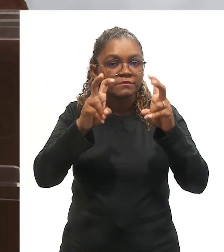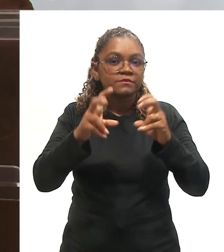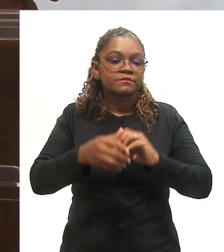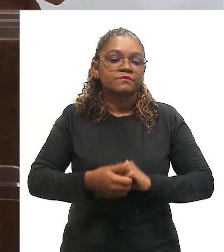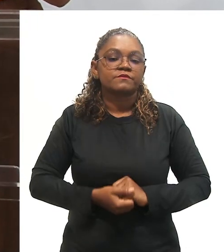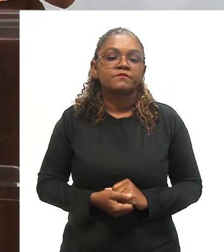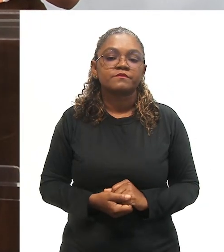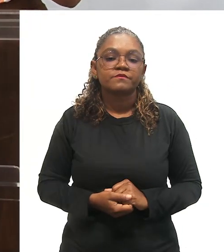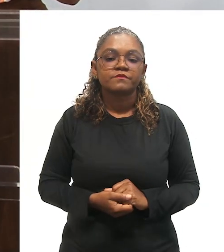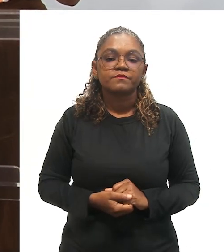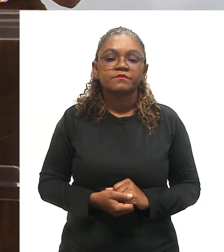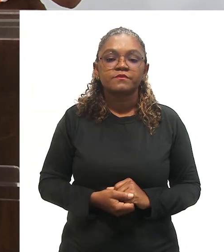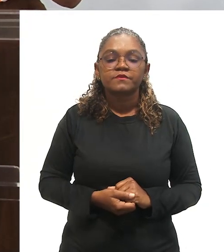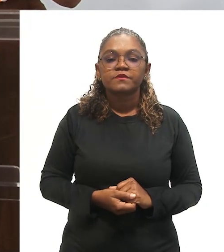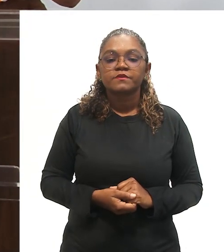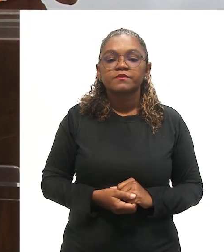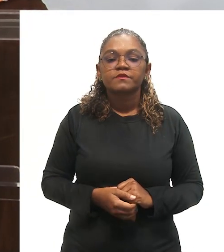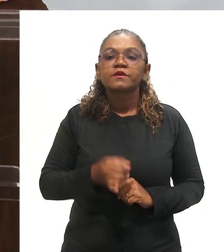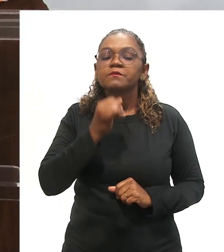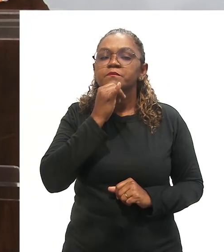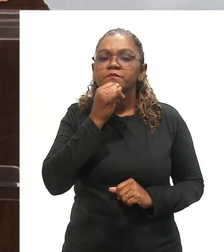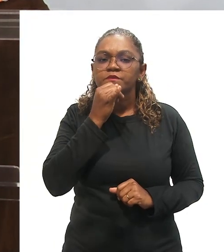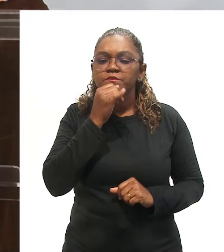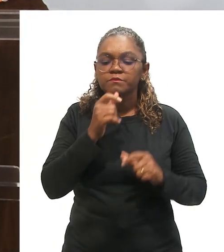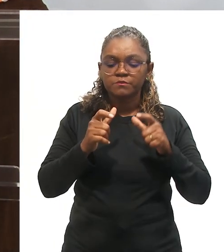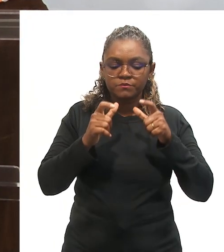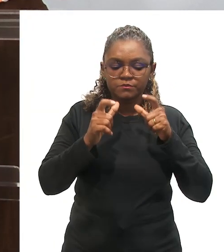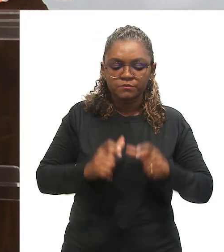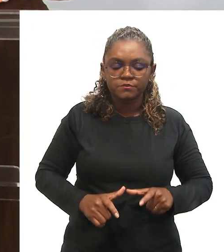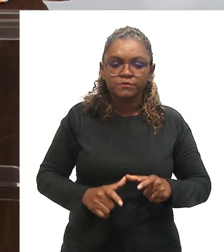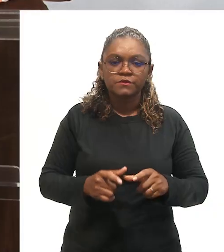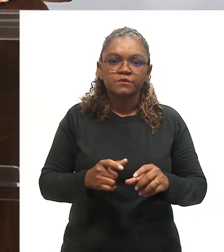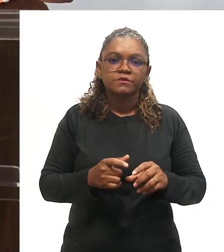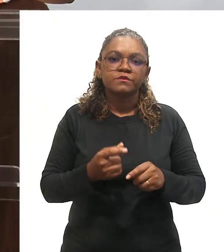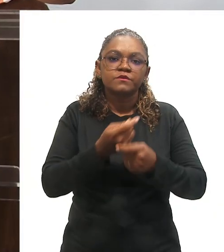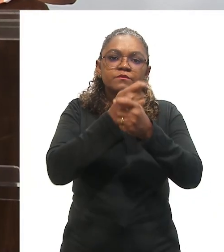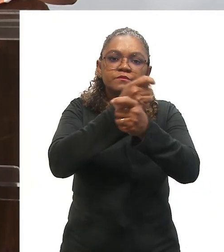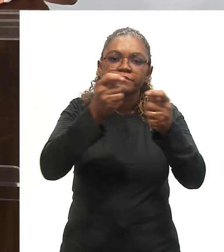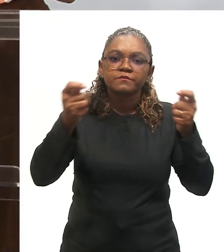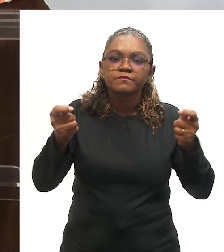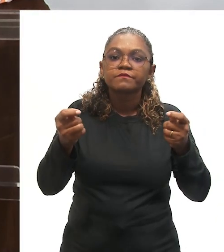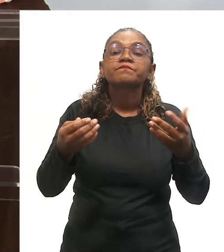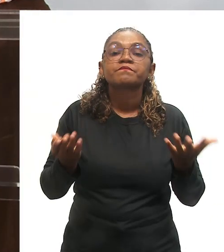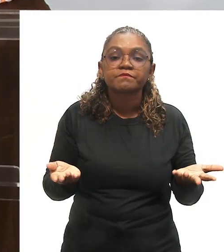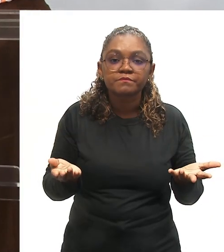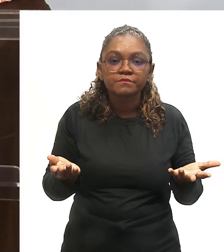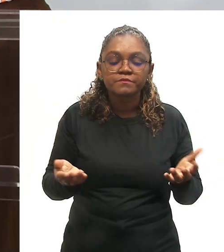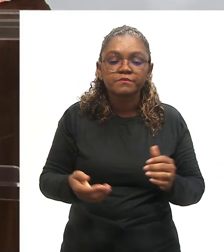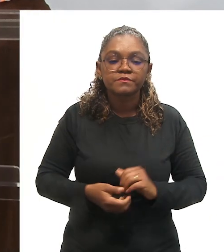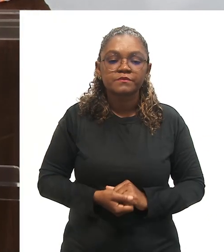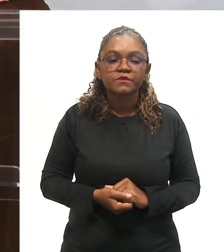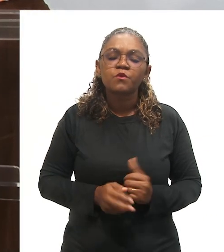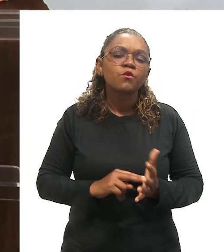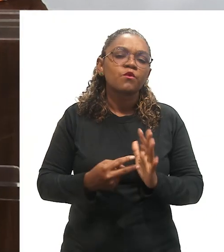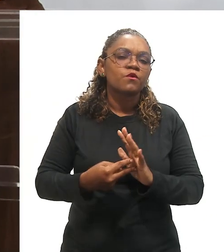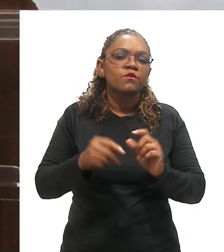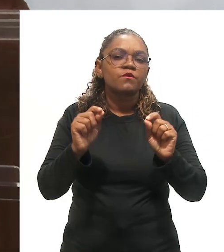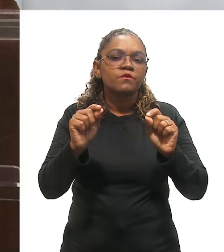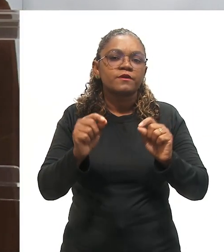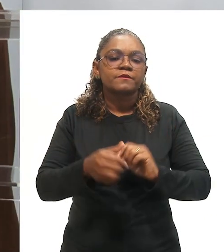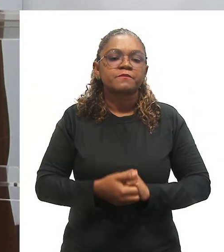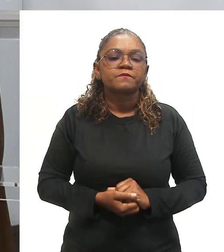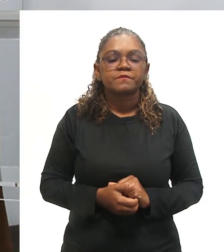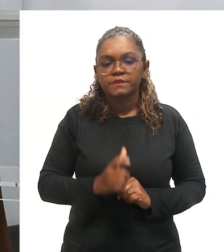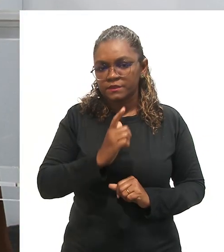uma olhada no plano de trabalho, por exemplo, natureza de despesa. Natureza de despesa.